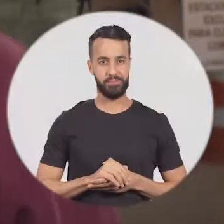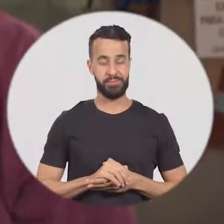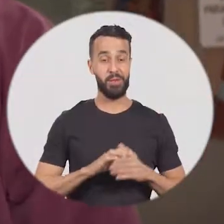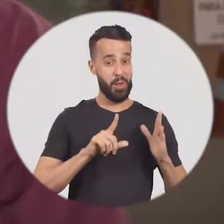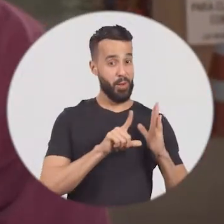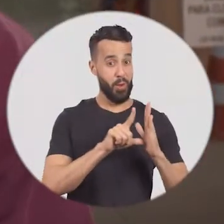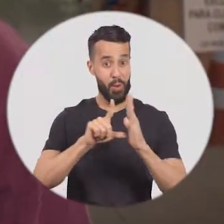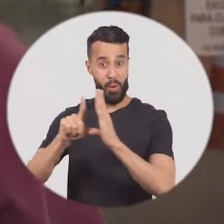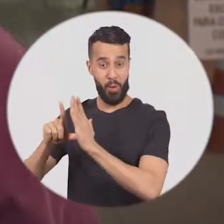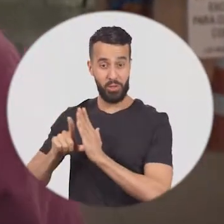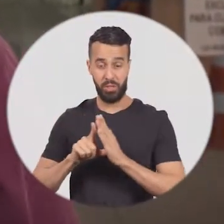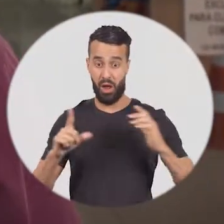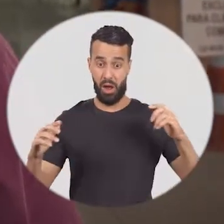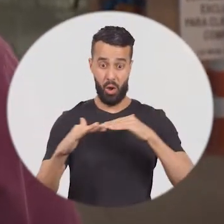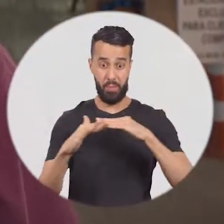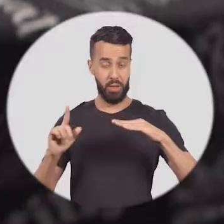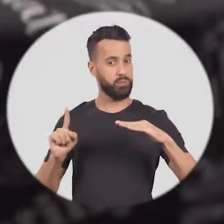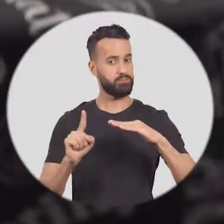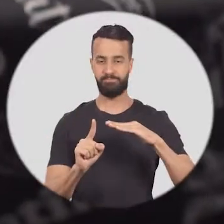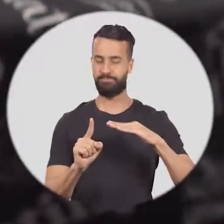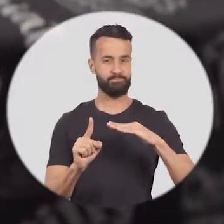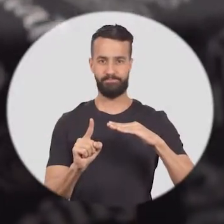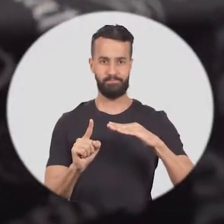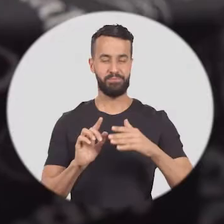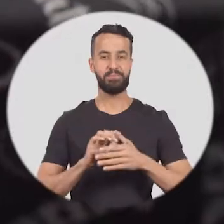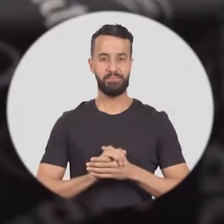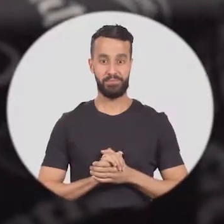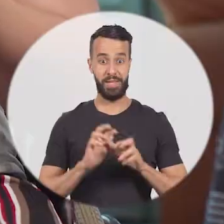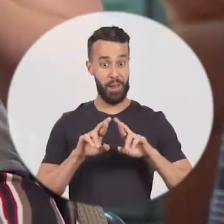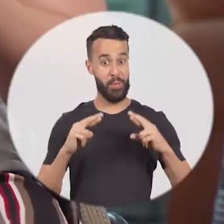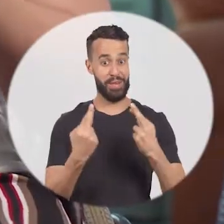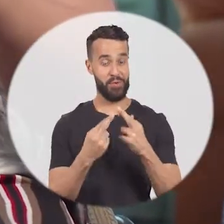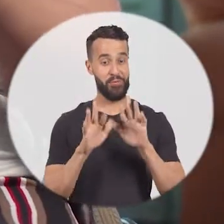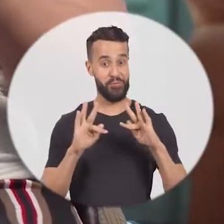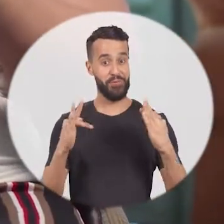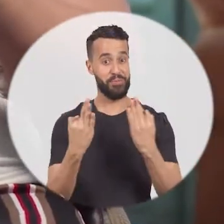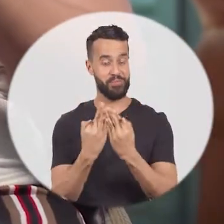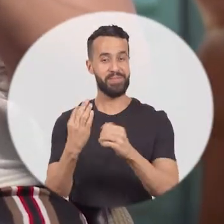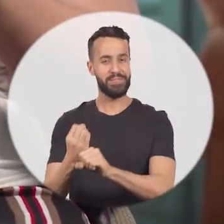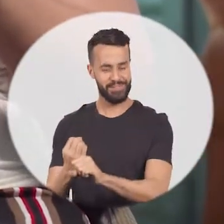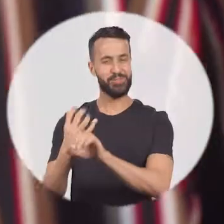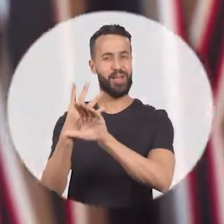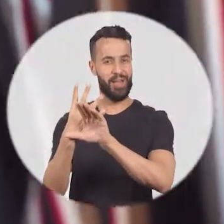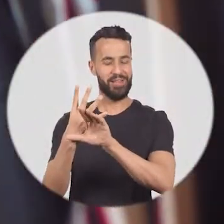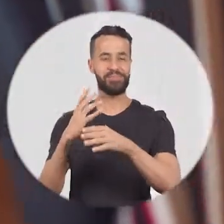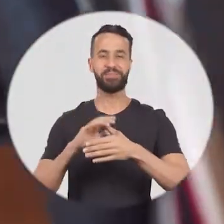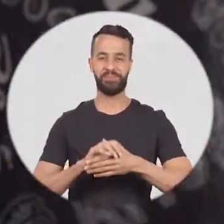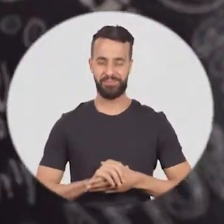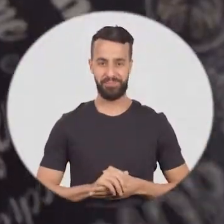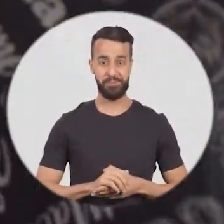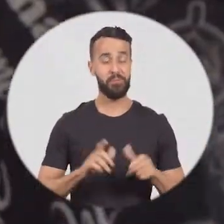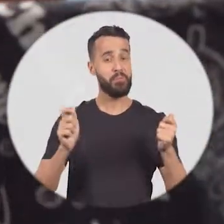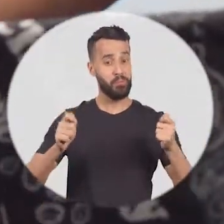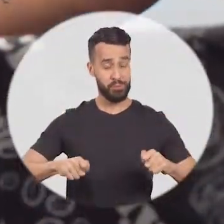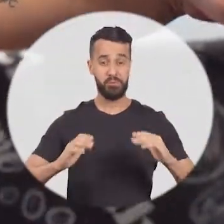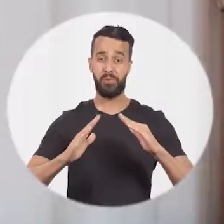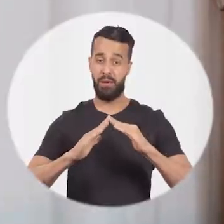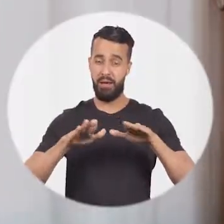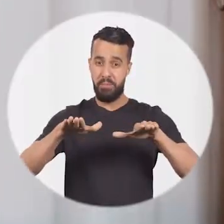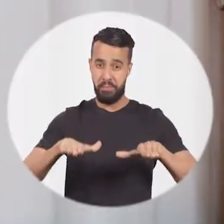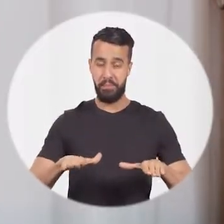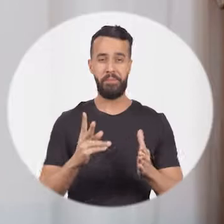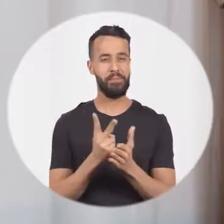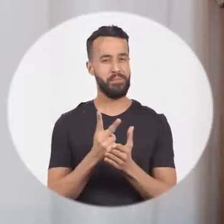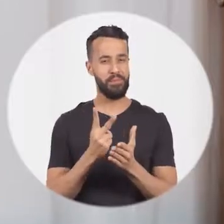O comércio é sem aglomeração. E a reunião em família, só no celular. Se possível, fique em casa